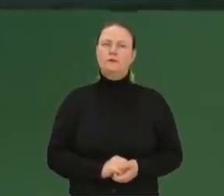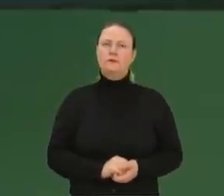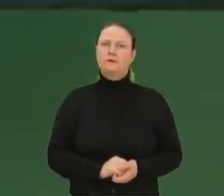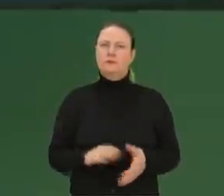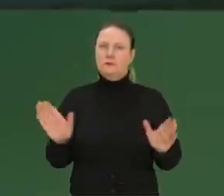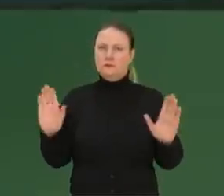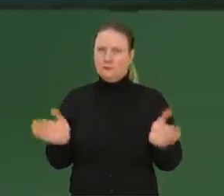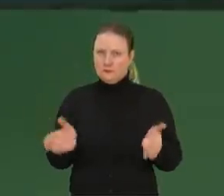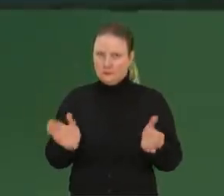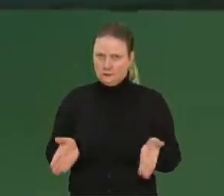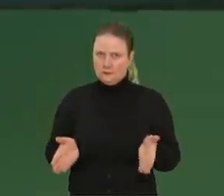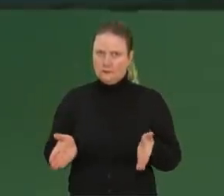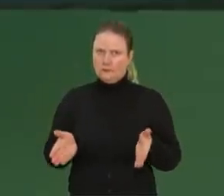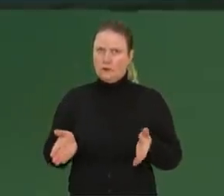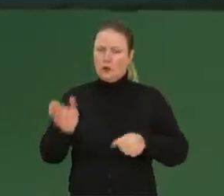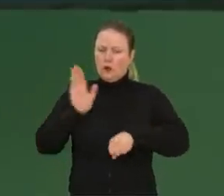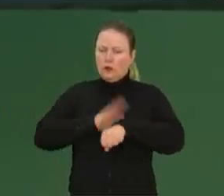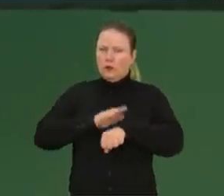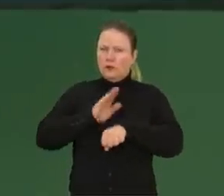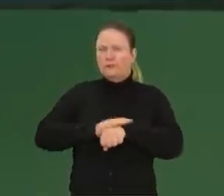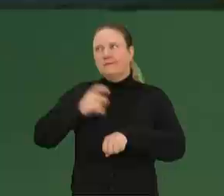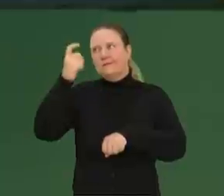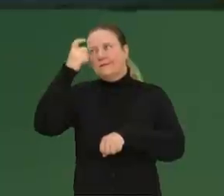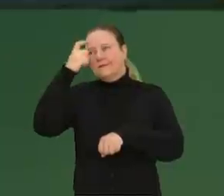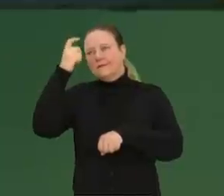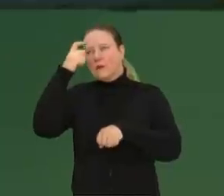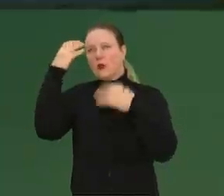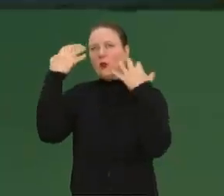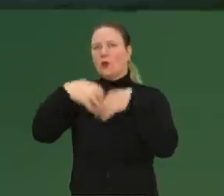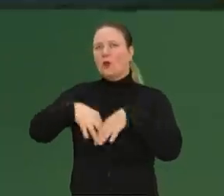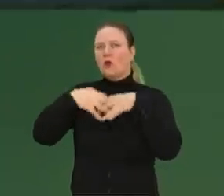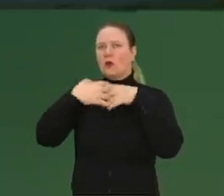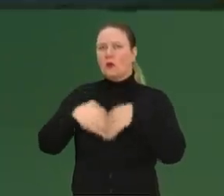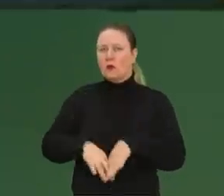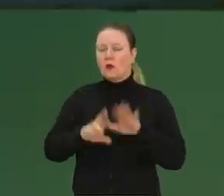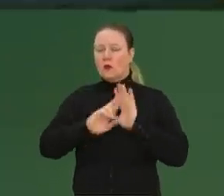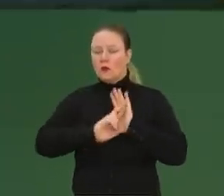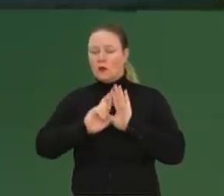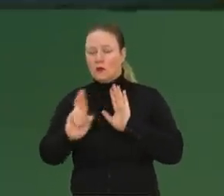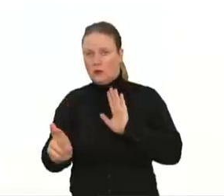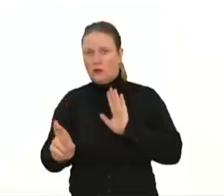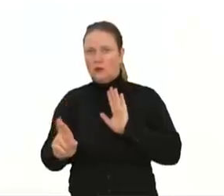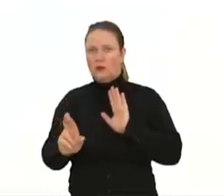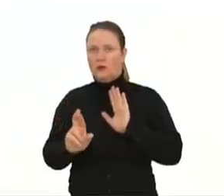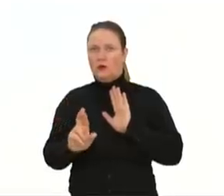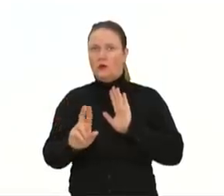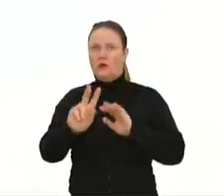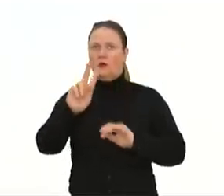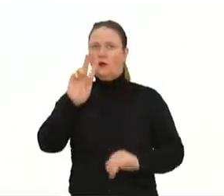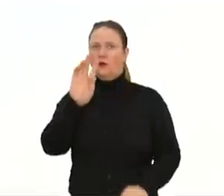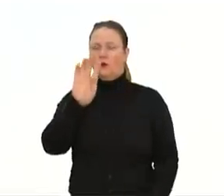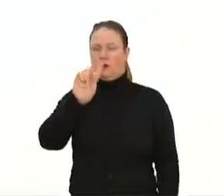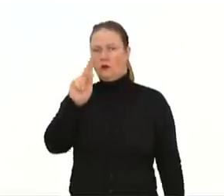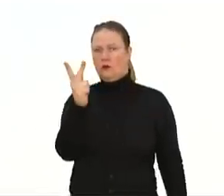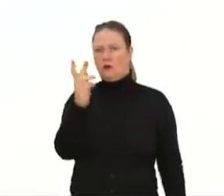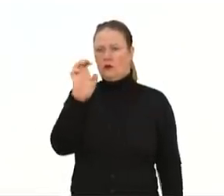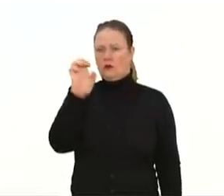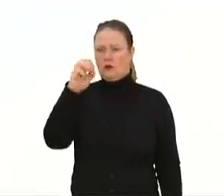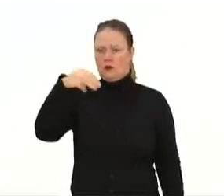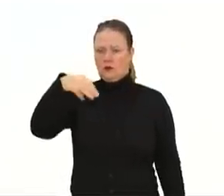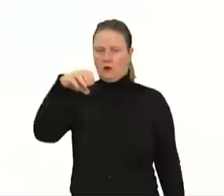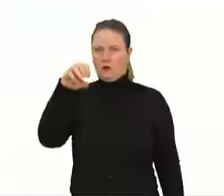Temos uma questão aqui para você pensar aí um pouquinho e responder. Ela diz o seguinte: no hemograma de uma pessoa